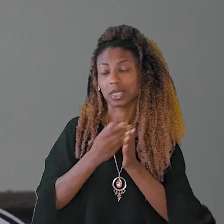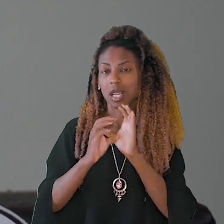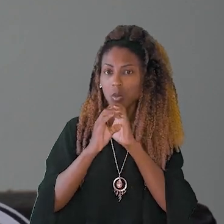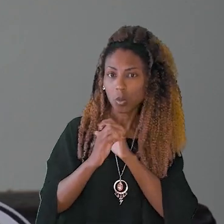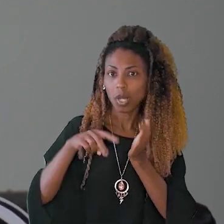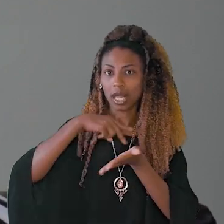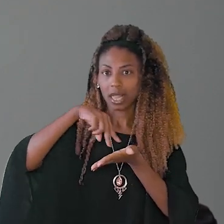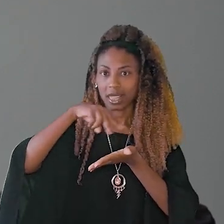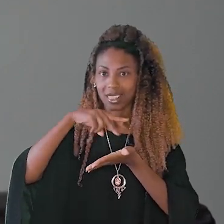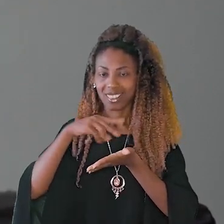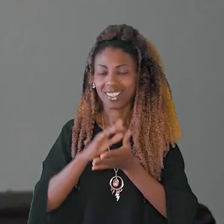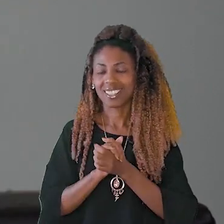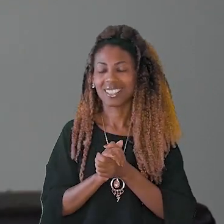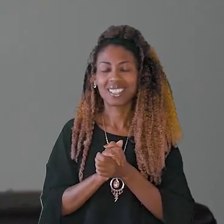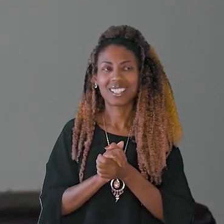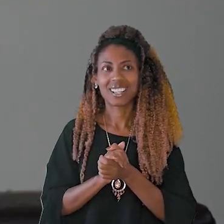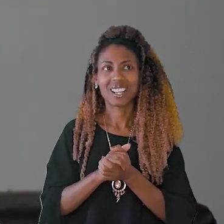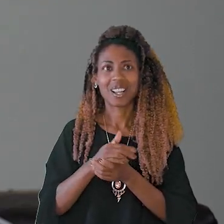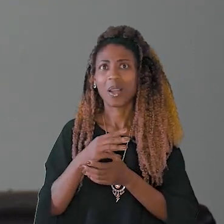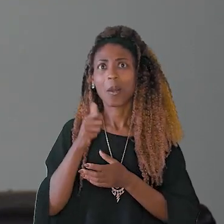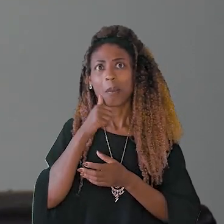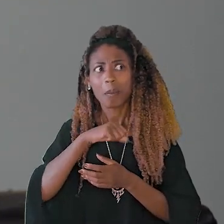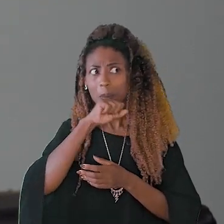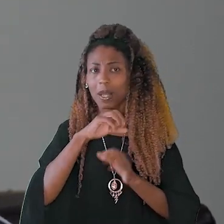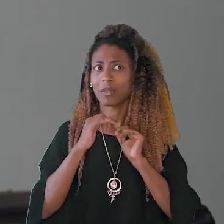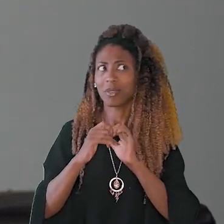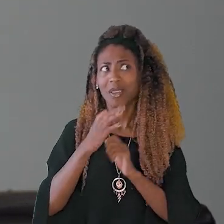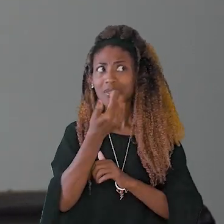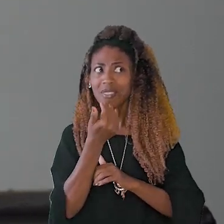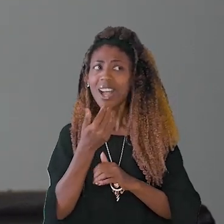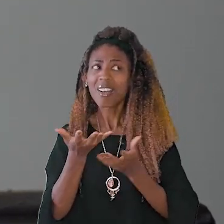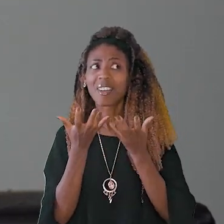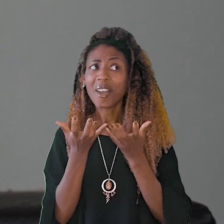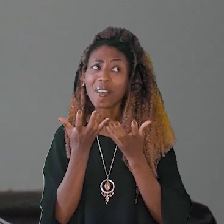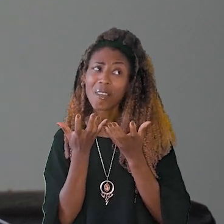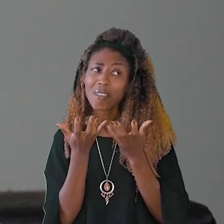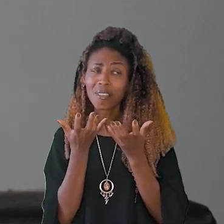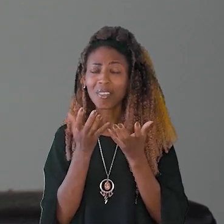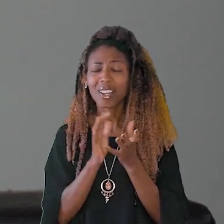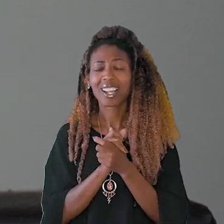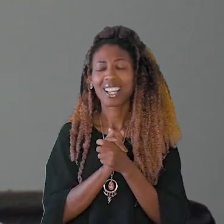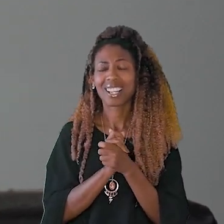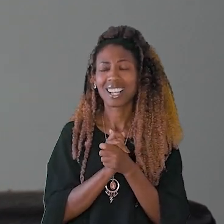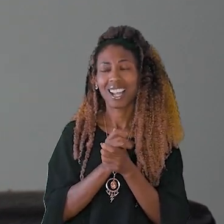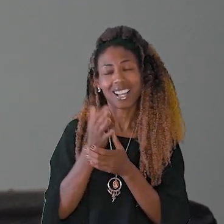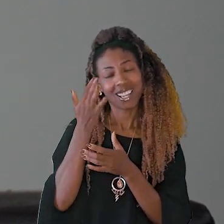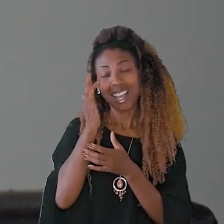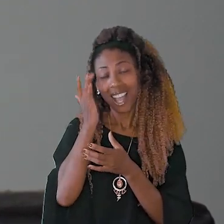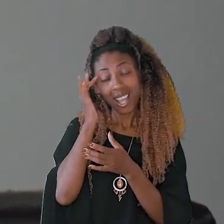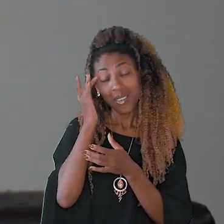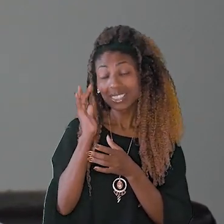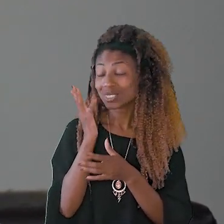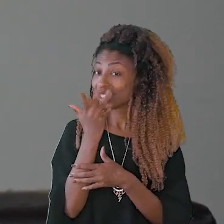e aula de dança. Aí eu falava amanhã, mãe, bota aula de flauta. Eu já sabia que tinha aula de dança. Falei, mãe, bota aula de flauta. Acho incrível, acho arte,